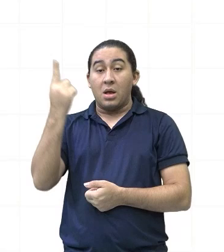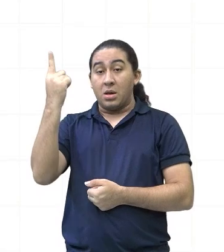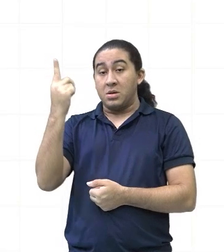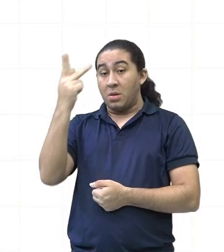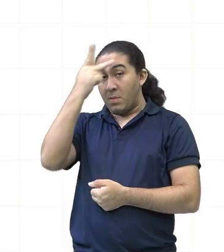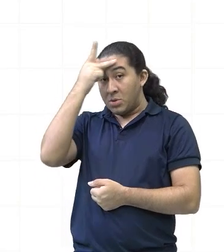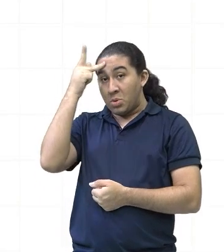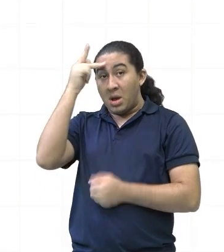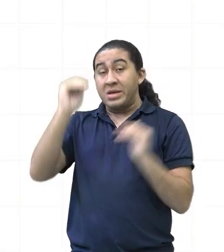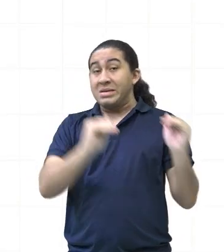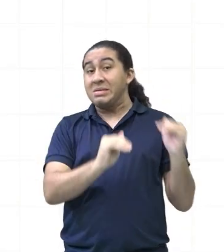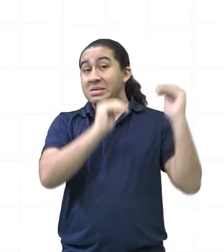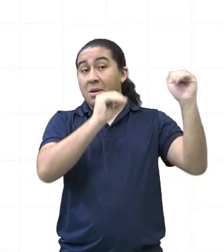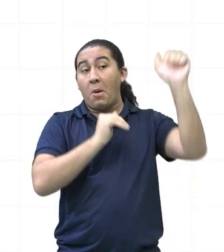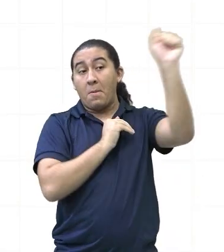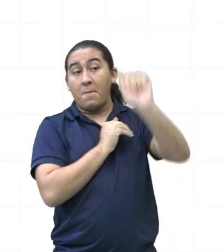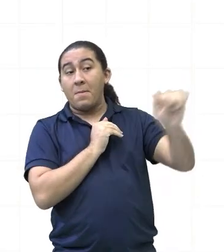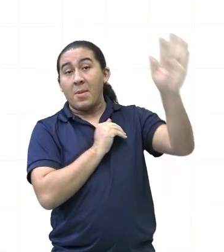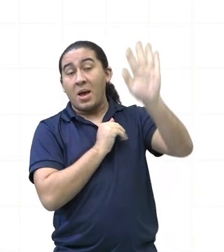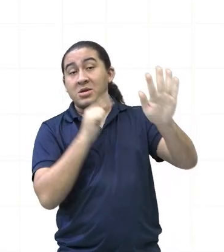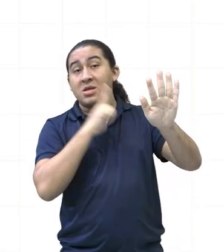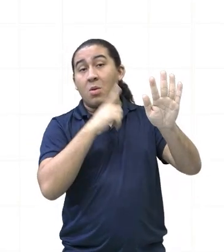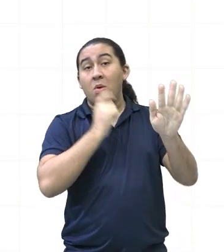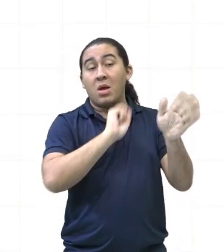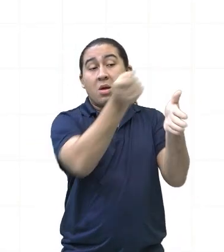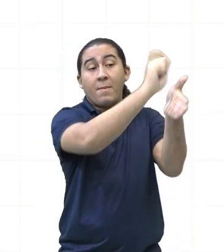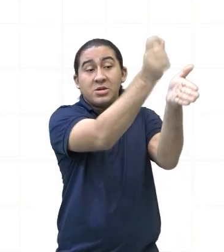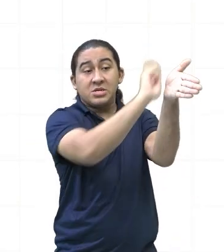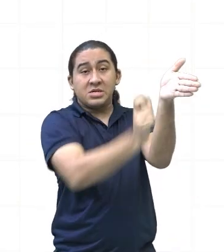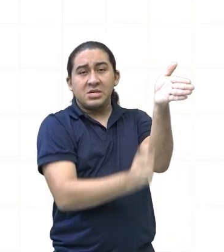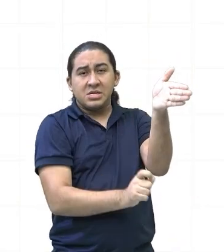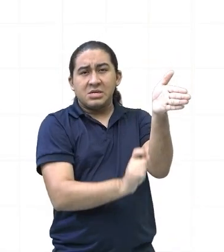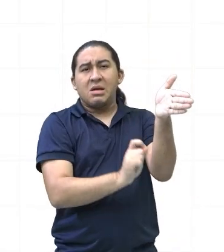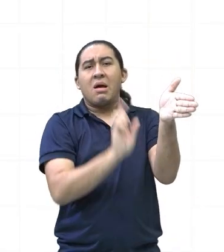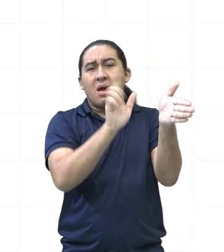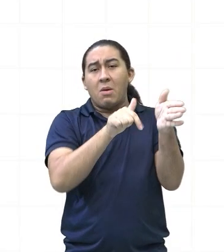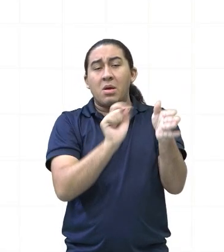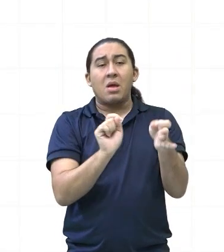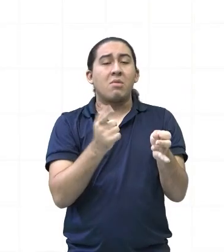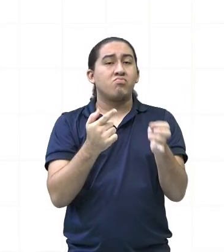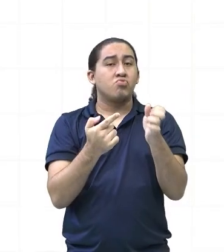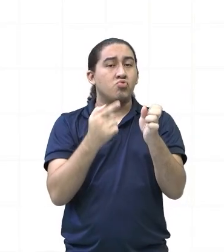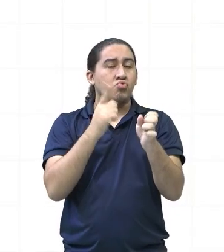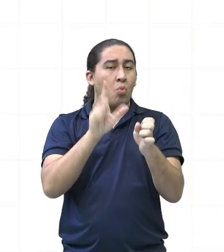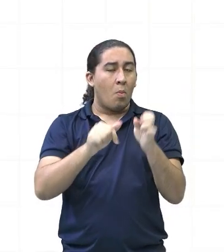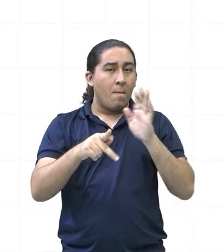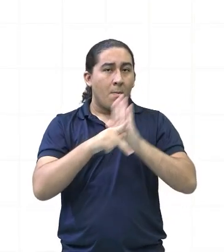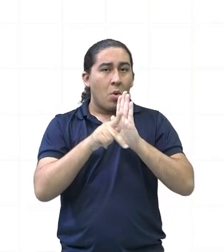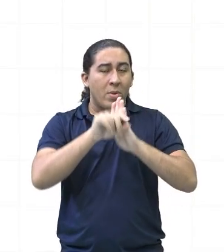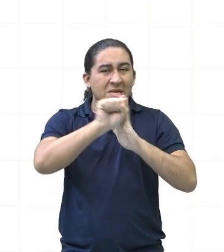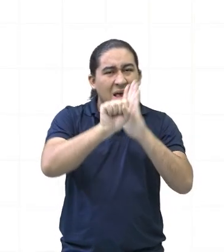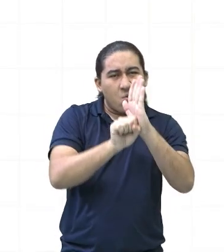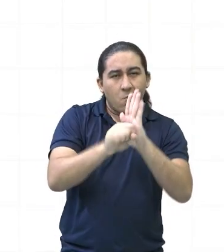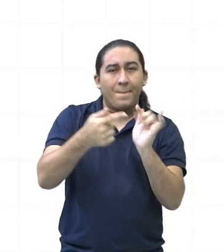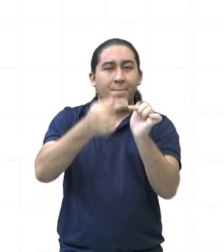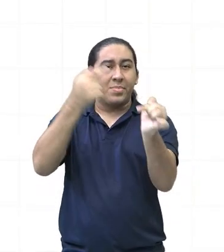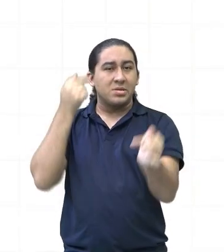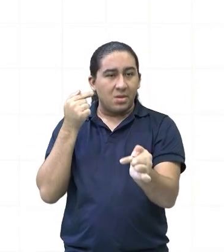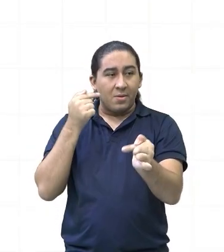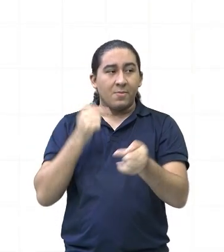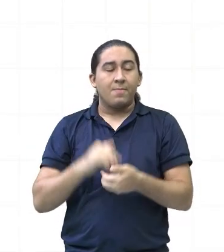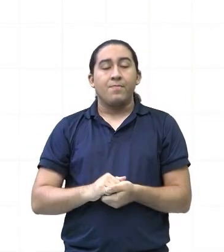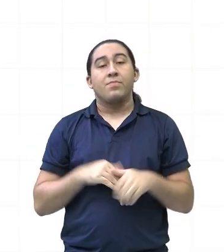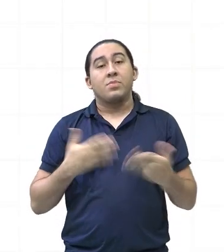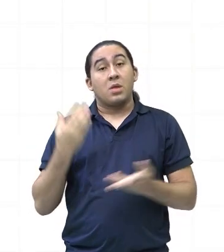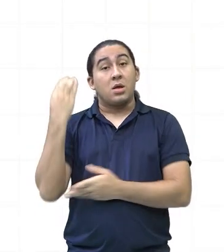uma escrita, né, de um século passado. Então, as ciências auxiliares, né,